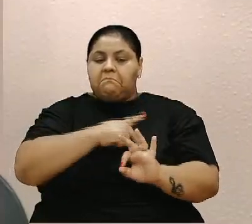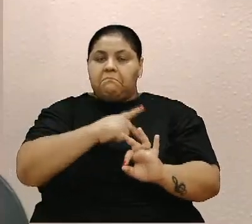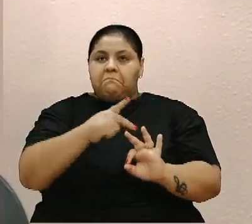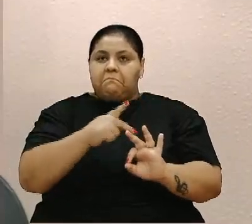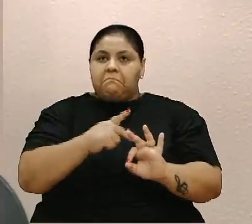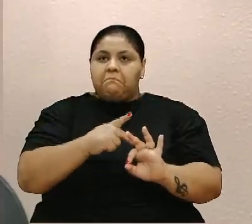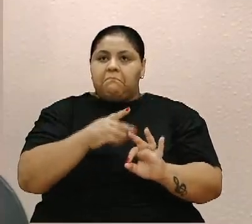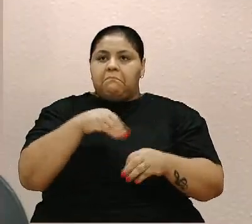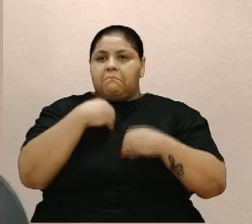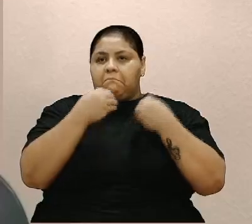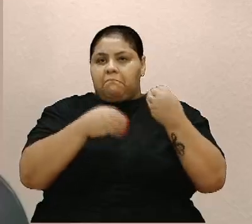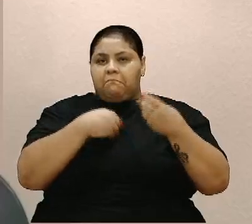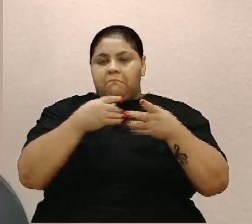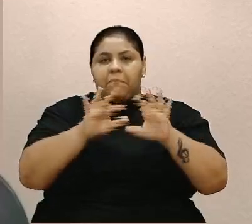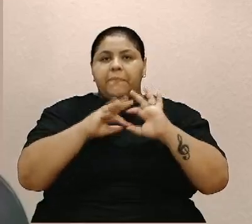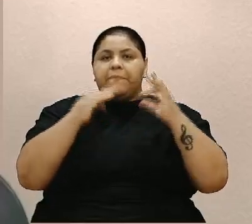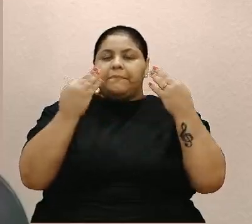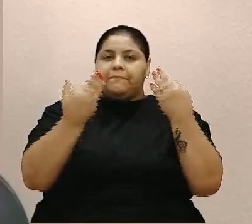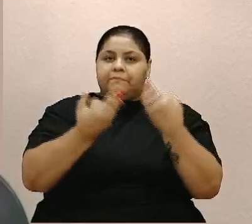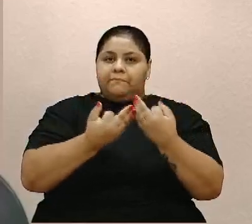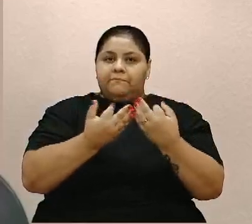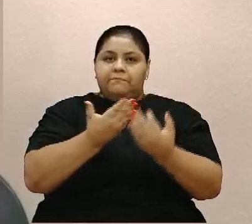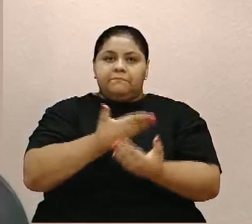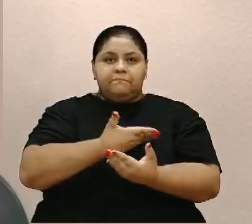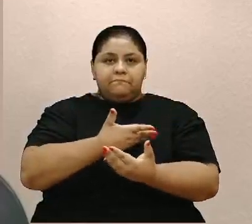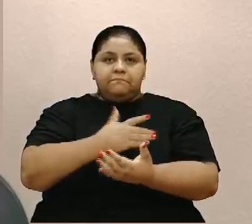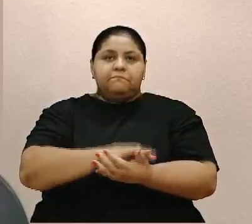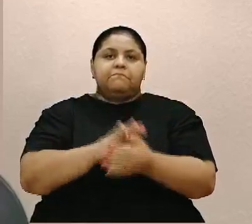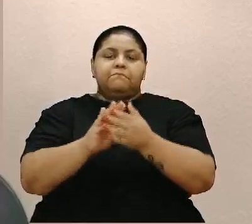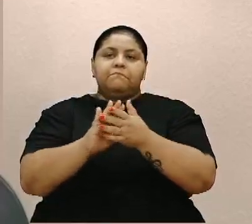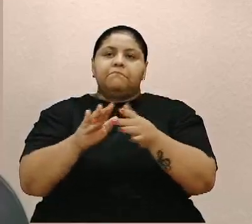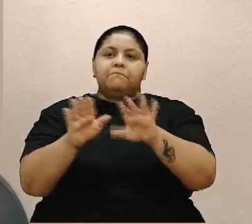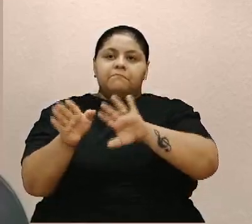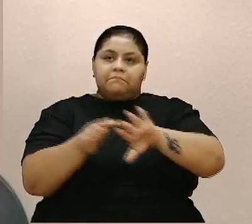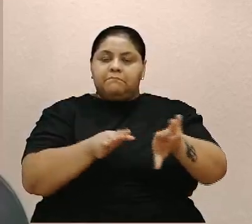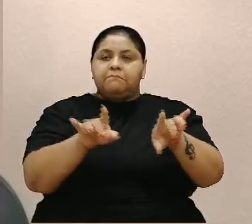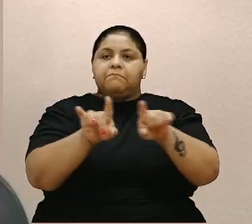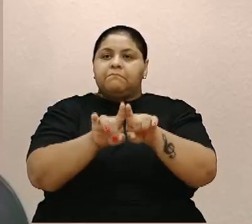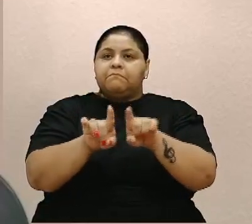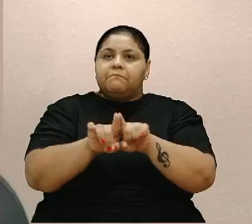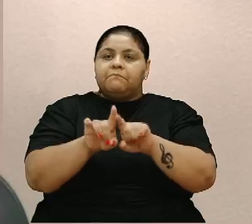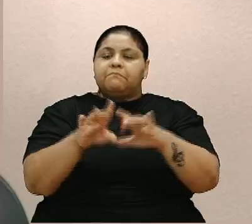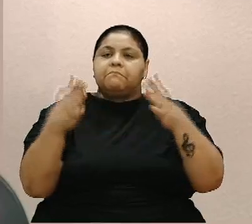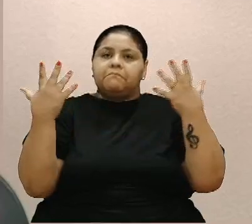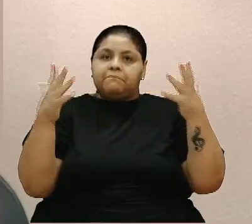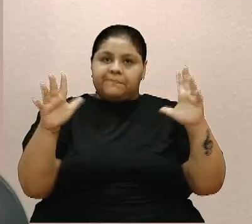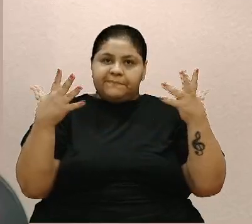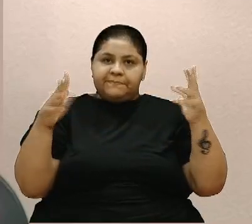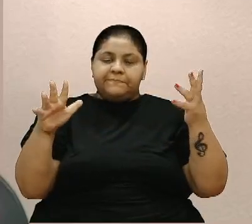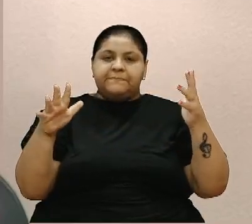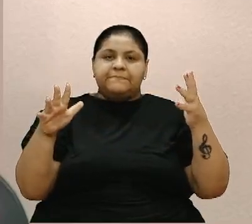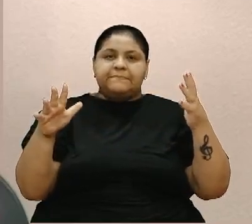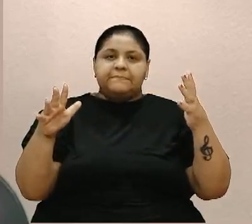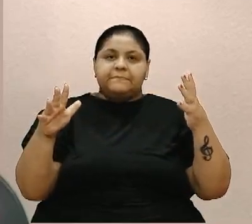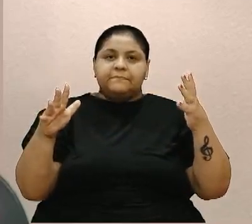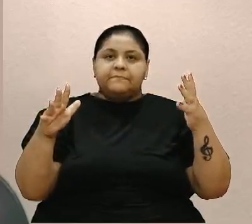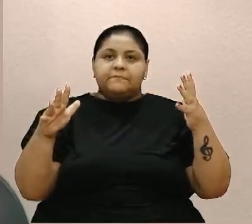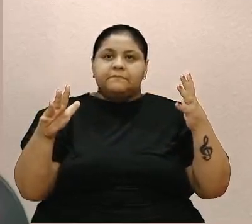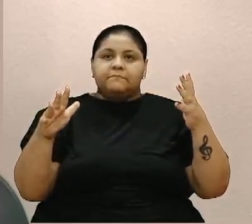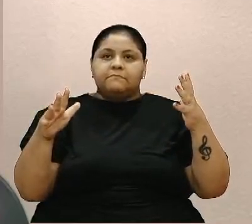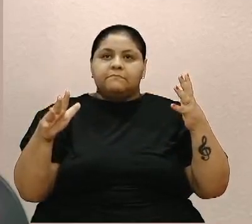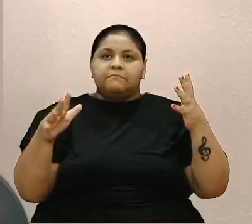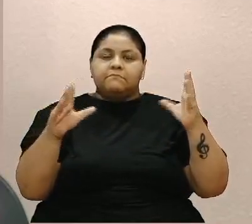meus sentimentos familiares e amigos. Também faço aqui um voto de louvor numa situação